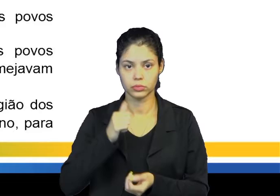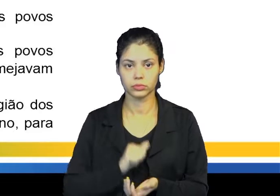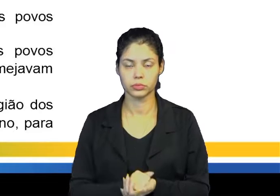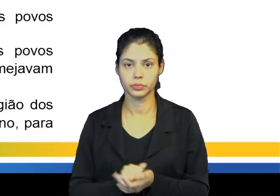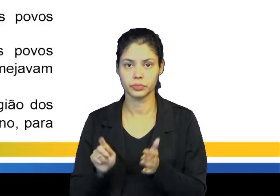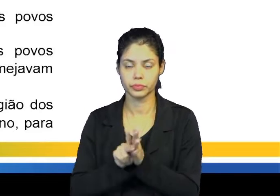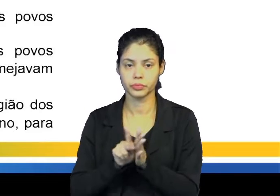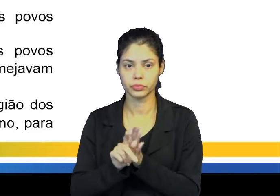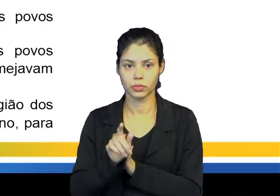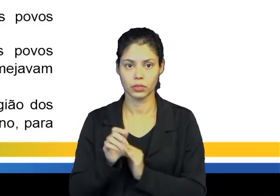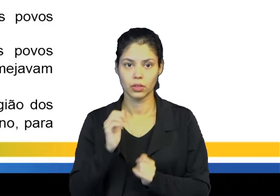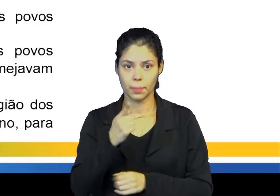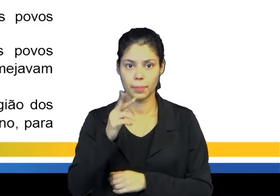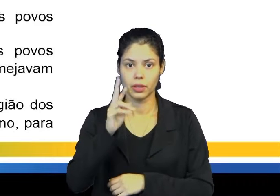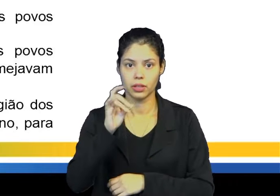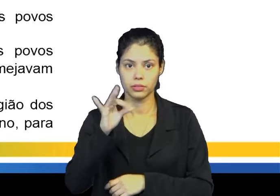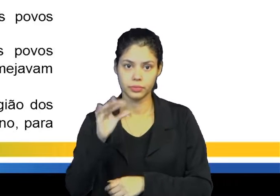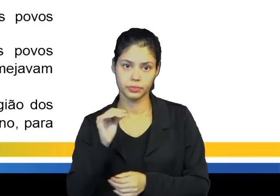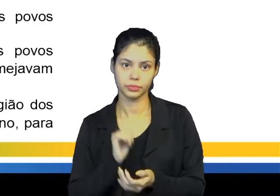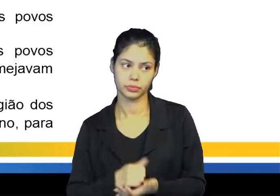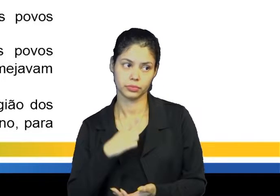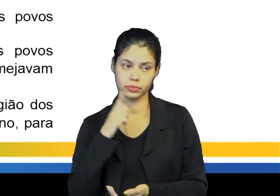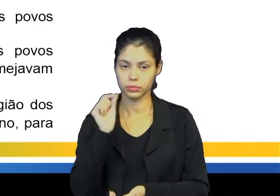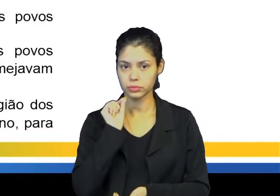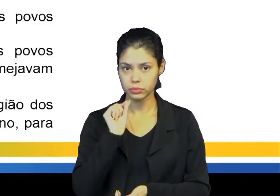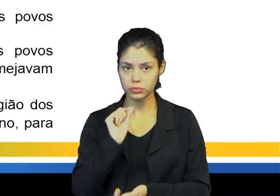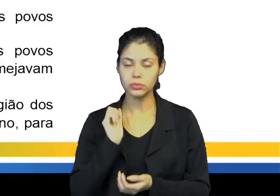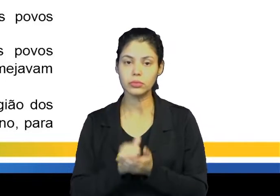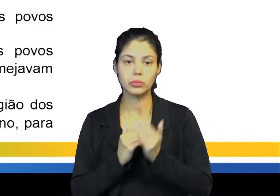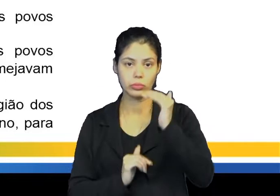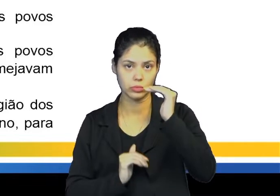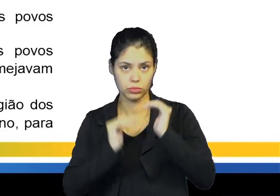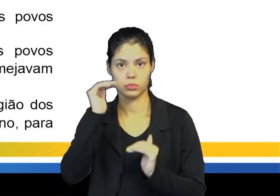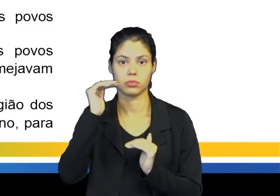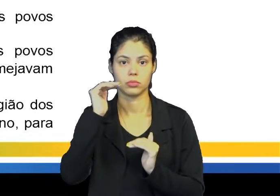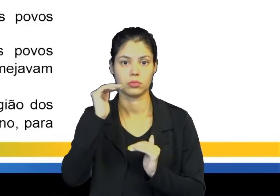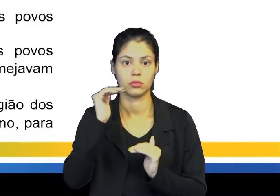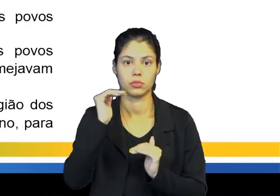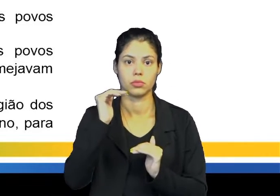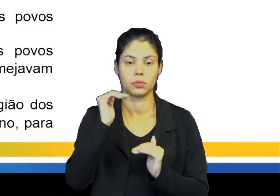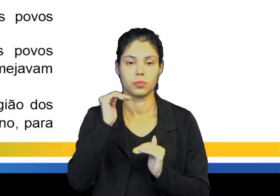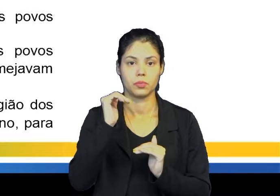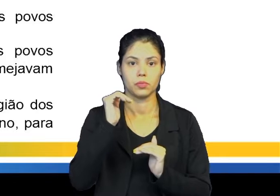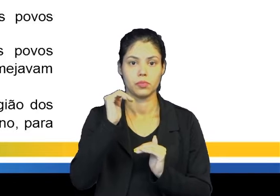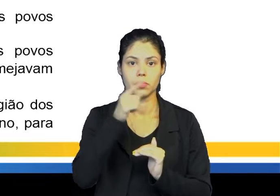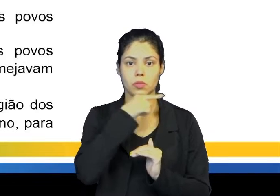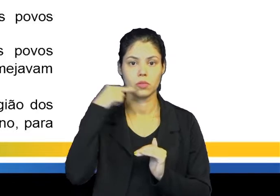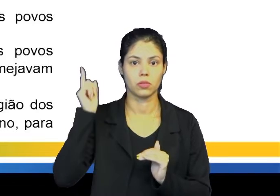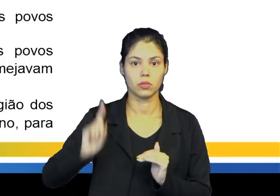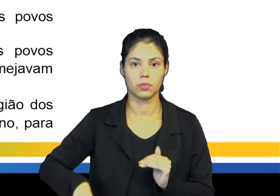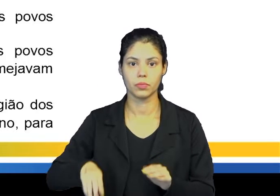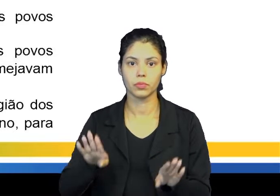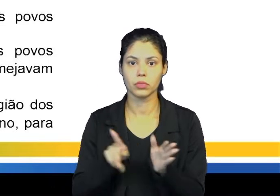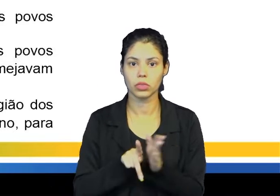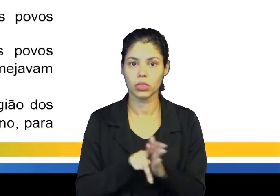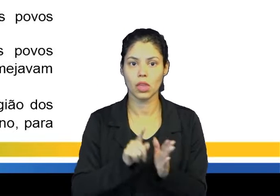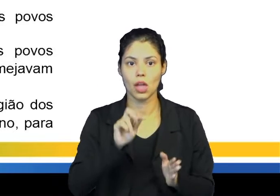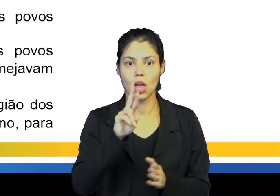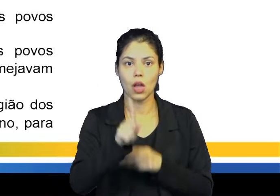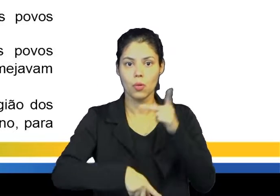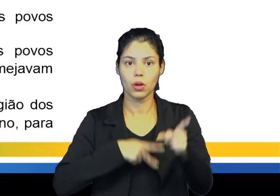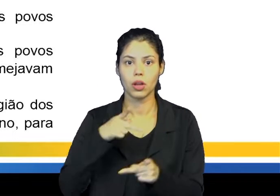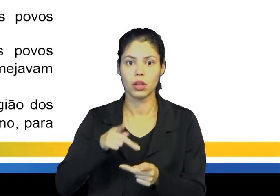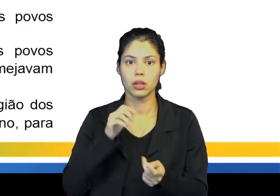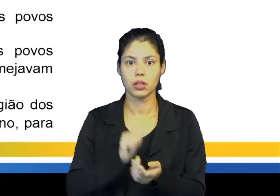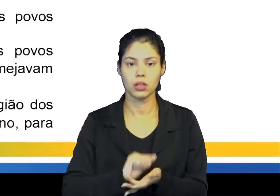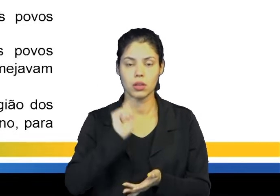Alemanha. O pan-eslavismo, que afirmava a superioridade dos russos sobre os povos eslavos, poloneses,